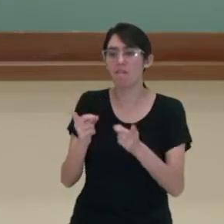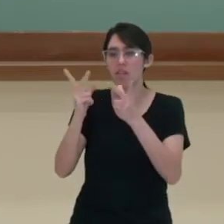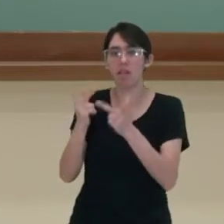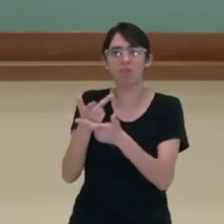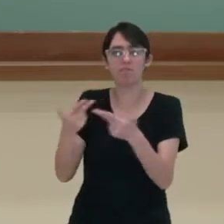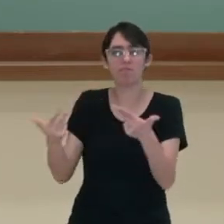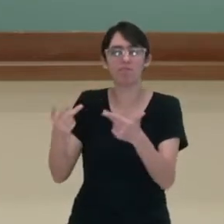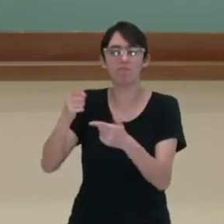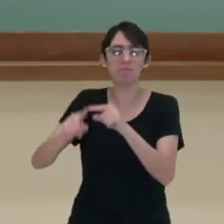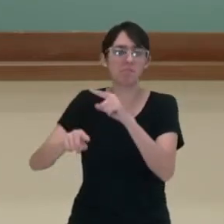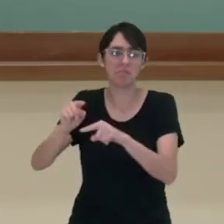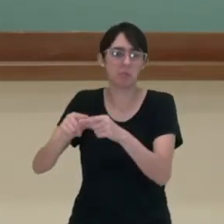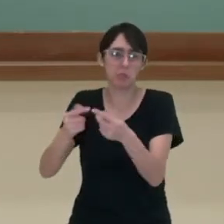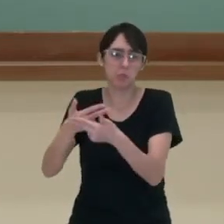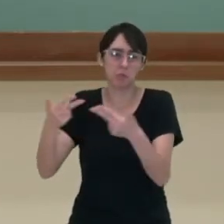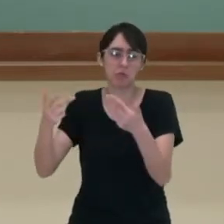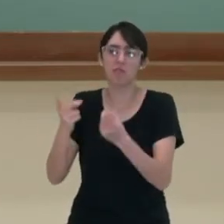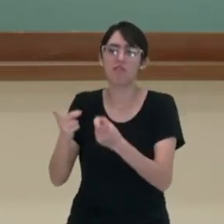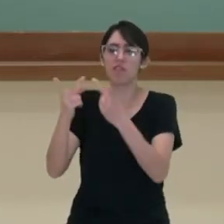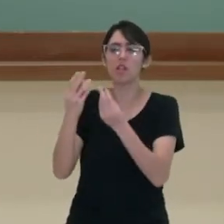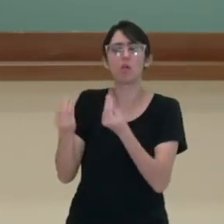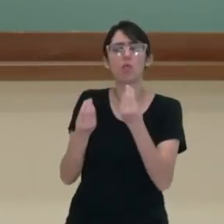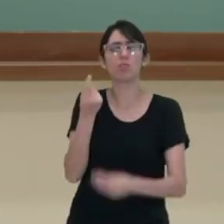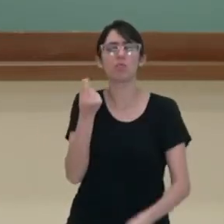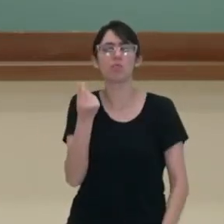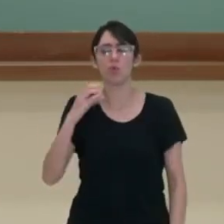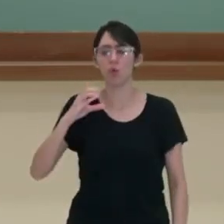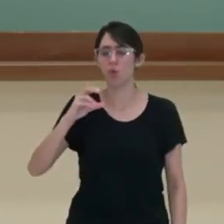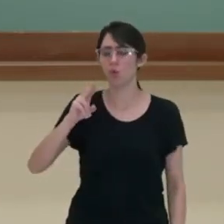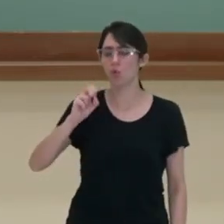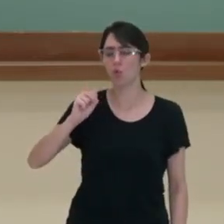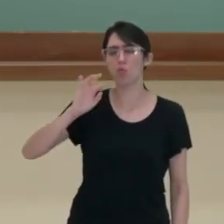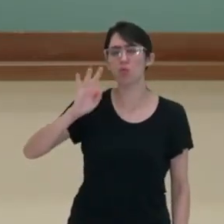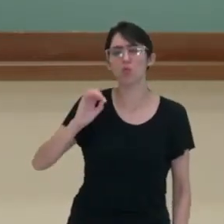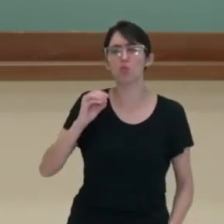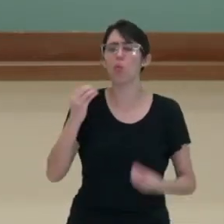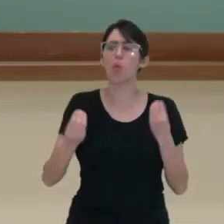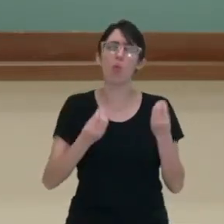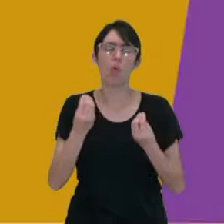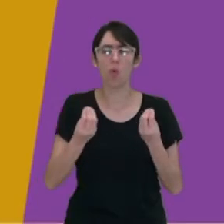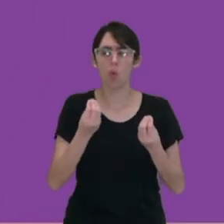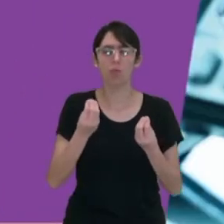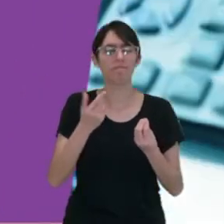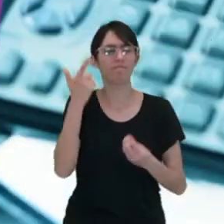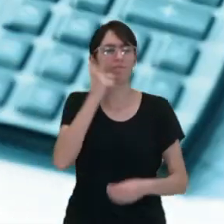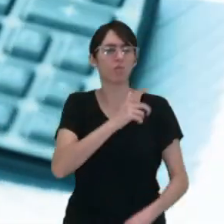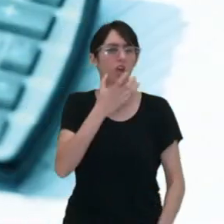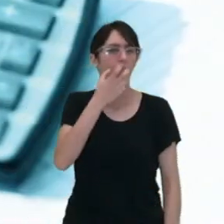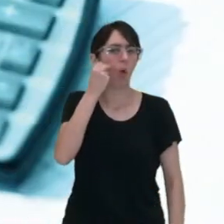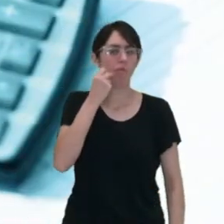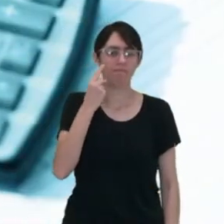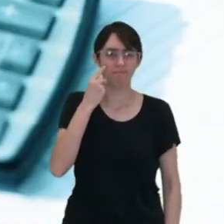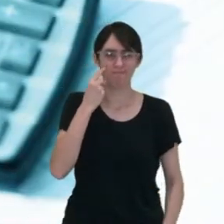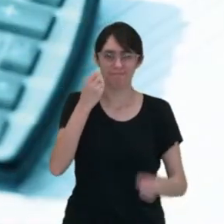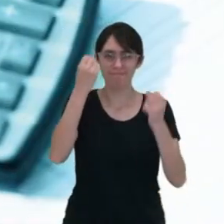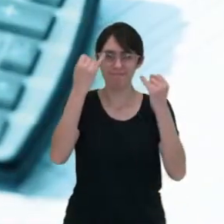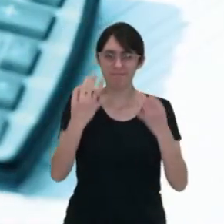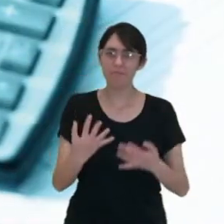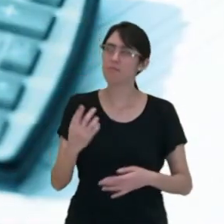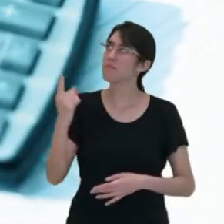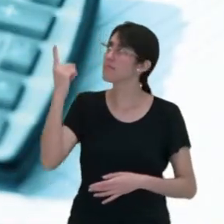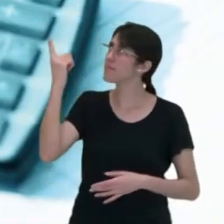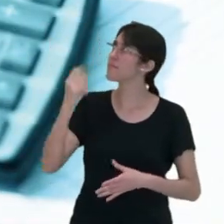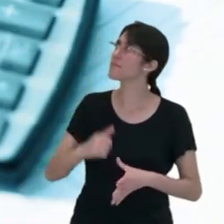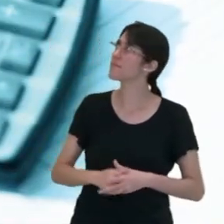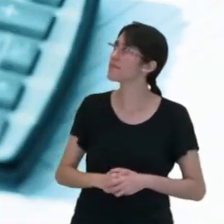em relação para a gente ter maior lucro possível. Então vamos lá. Nosso título da nossa aula hoje vai